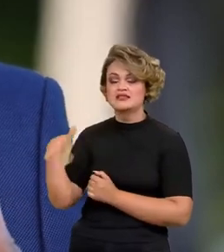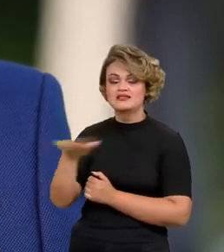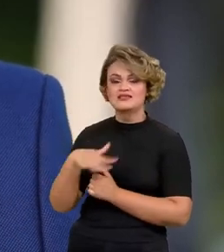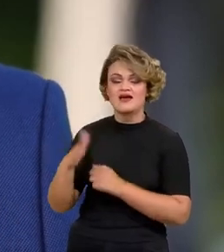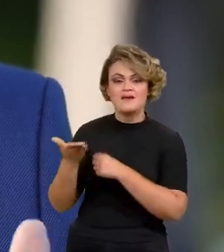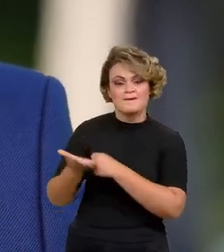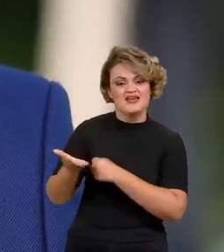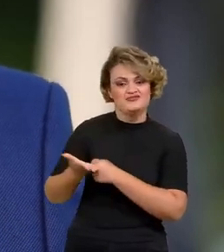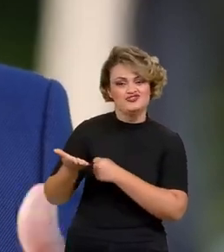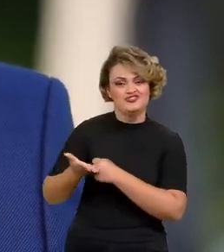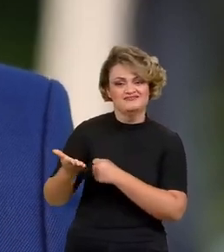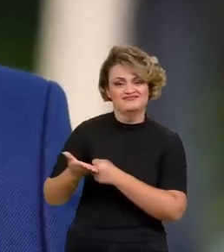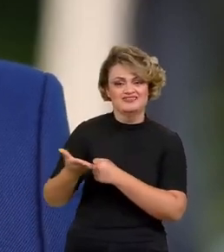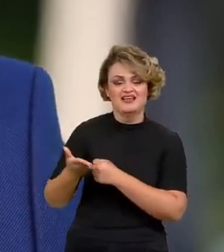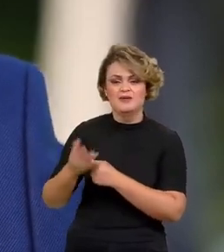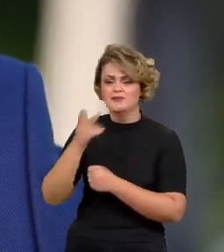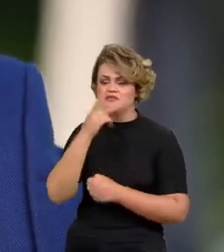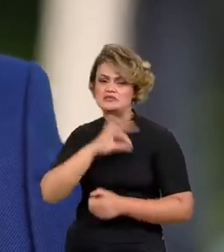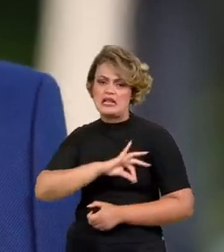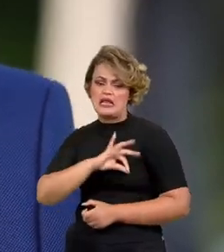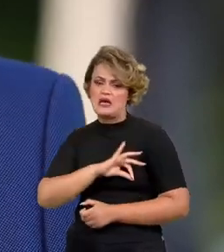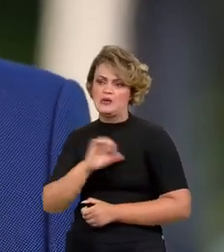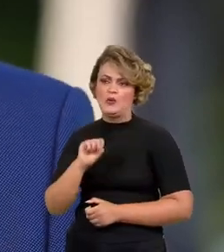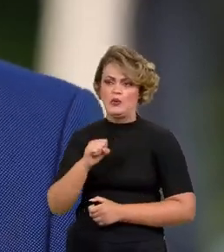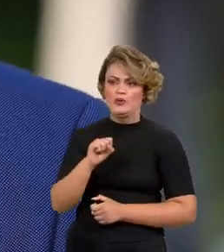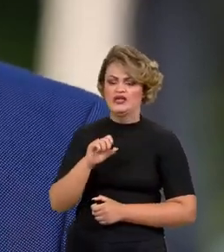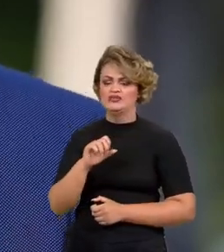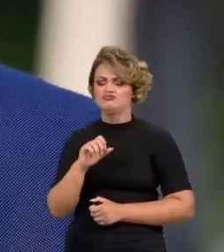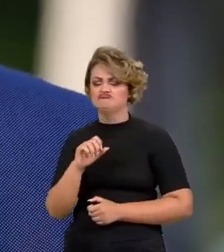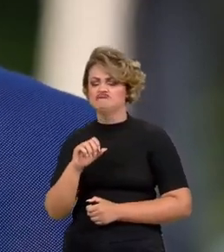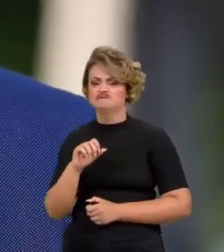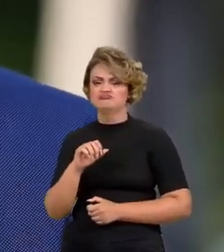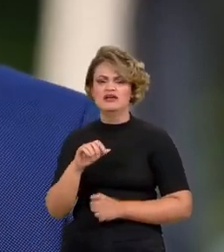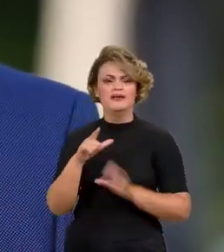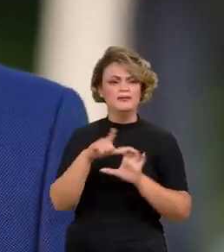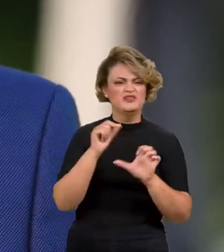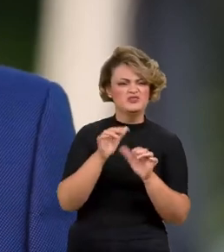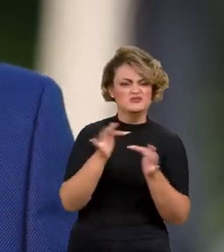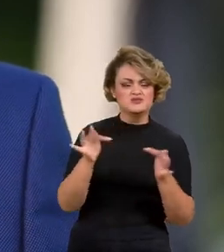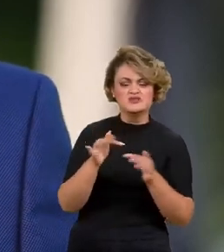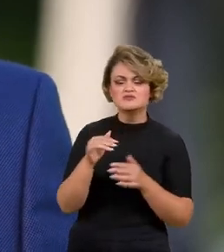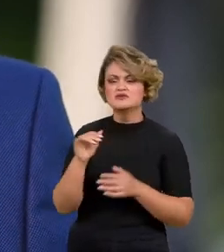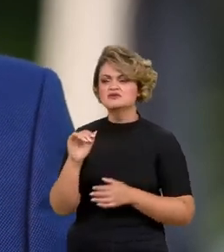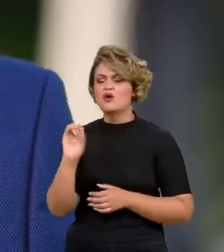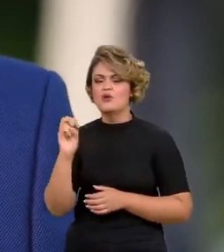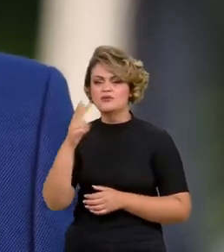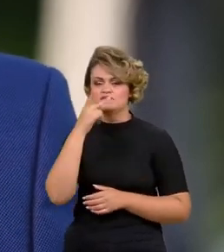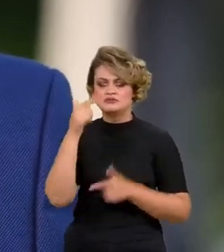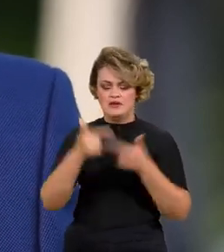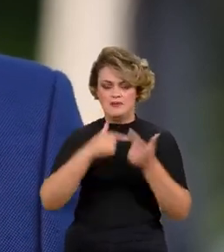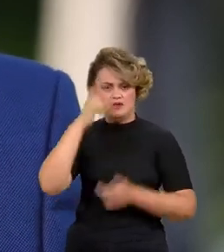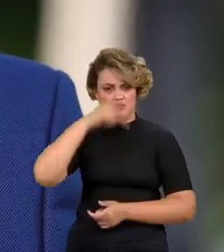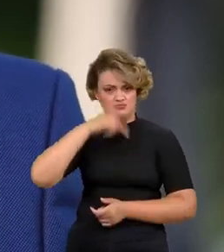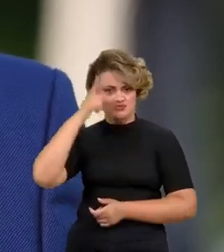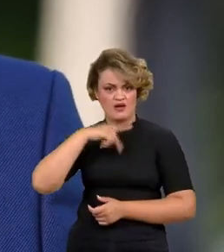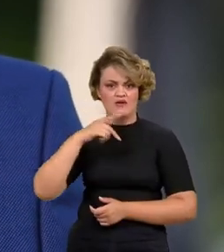aquele trabalhador que ganha oito aquele pequeno empreendedor aquela pessoa que trabalha por conta própria